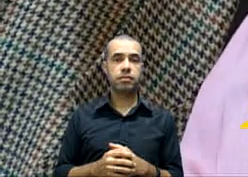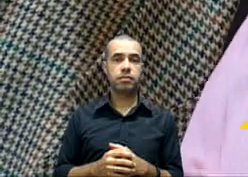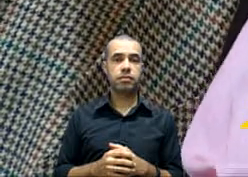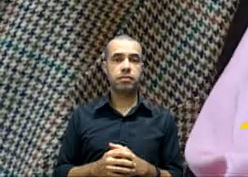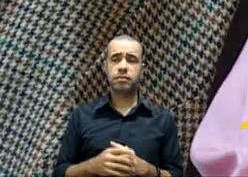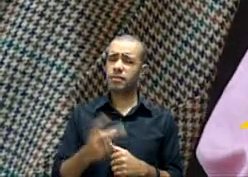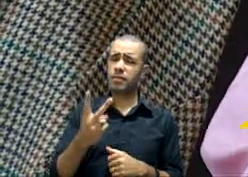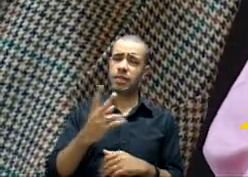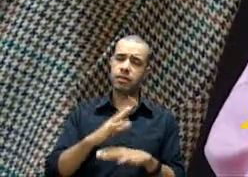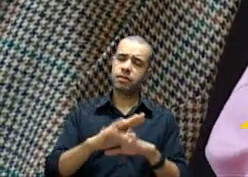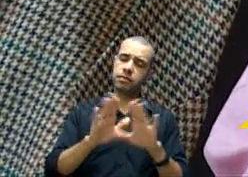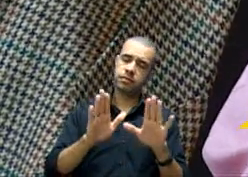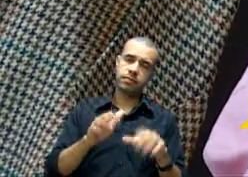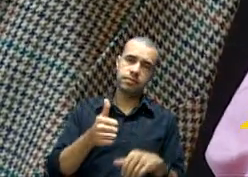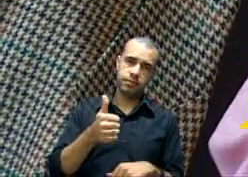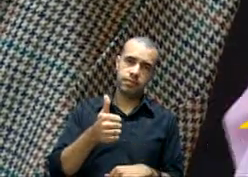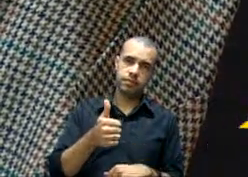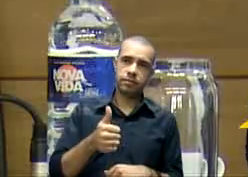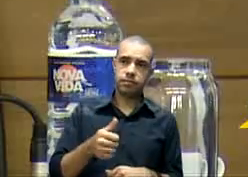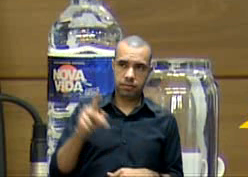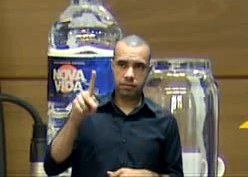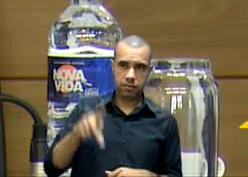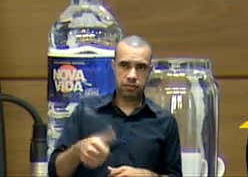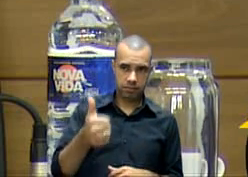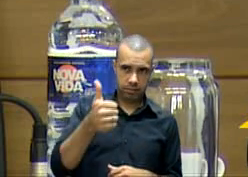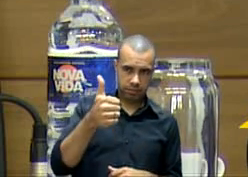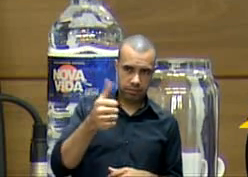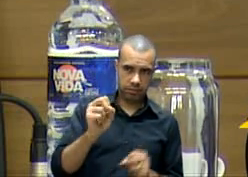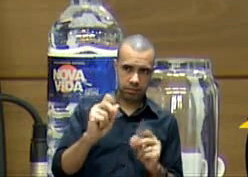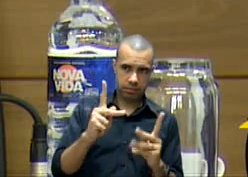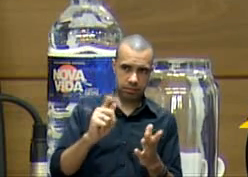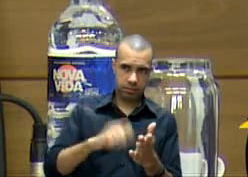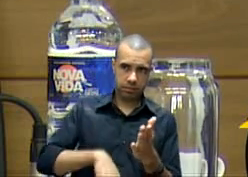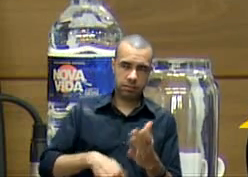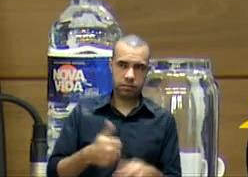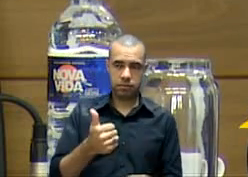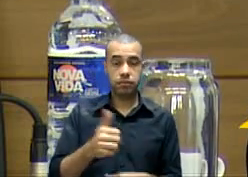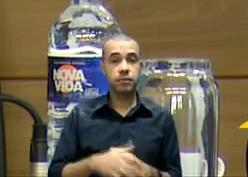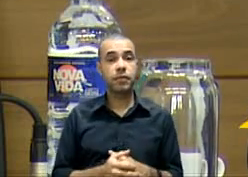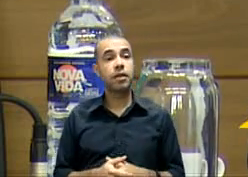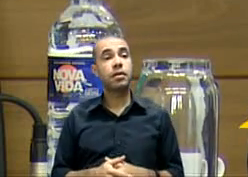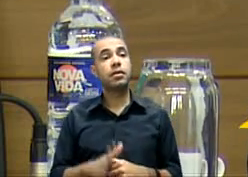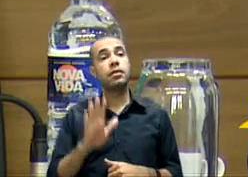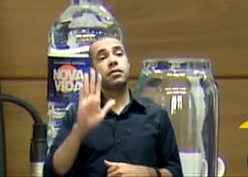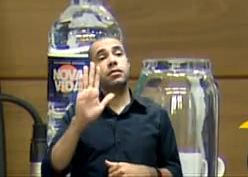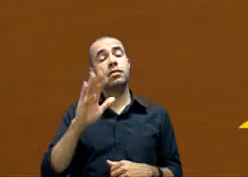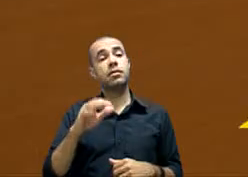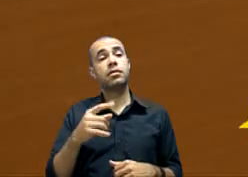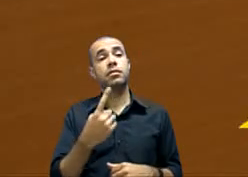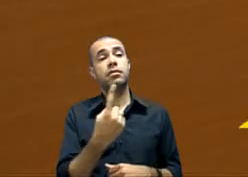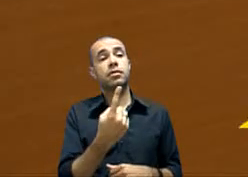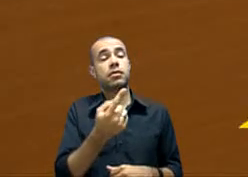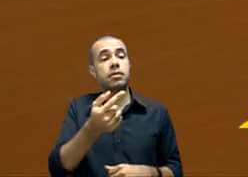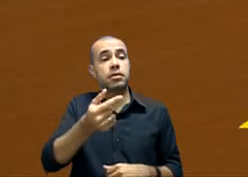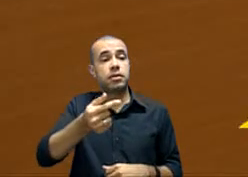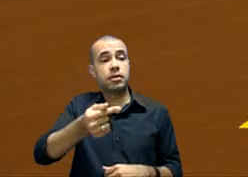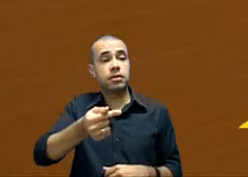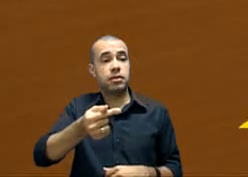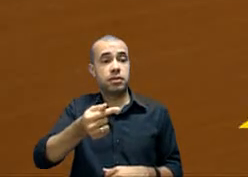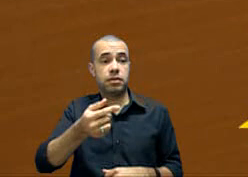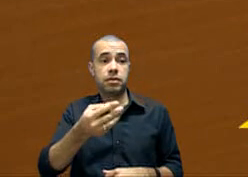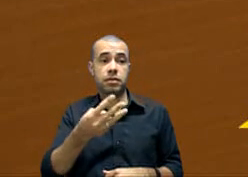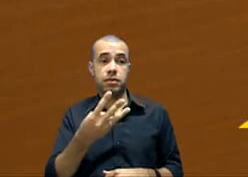São esses dois, senhor presidente. Tá ok, está colocado em destaque. O vereador Vanderlei Diogo. Senhor presidente, o 1731